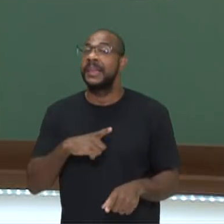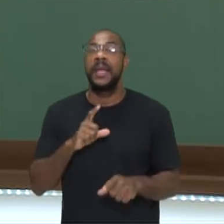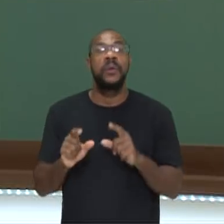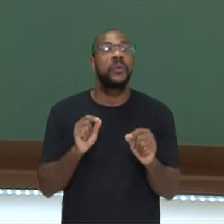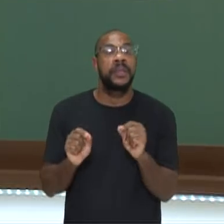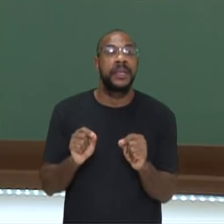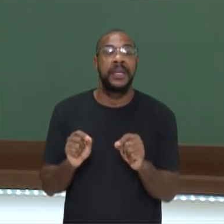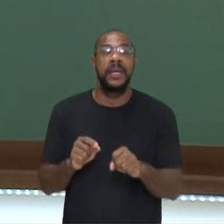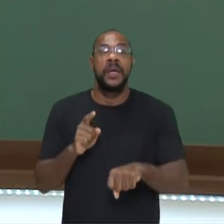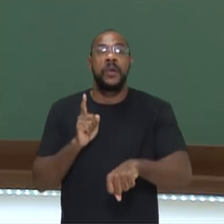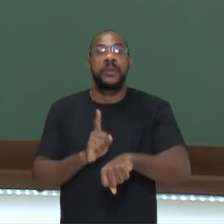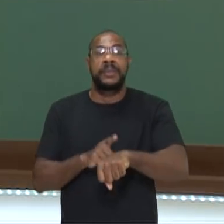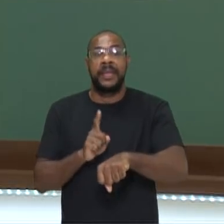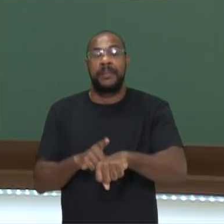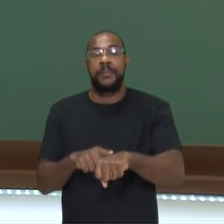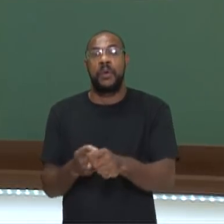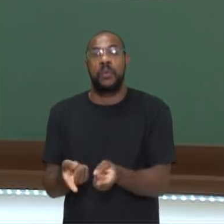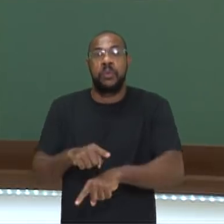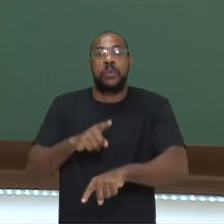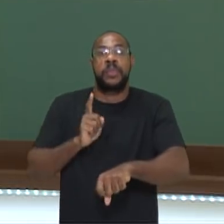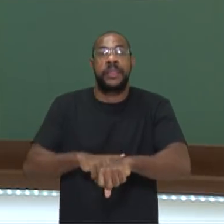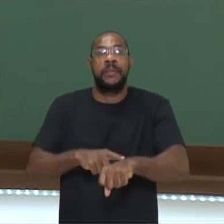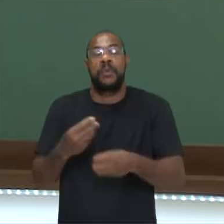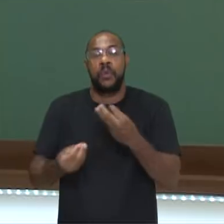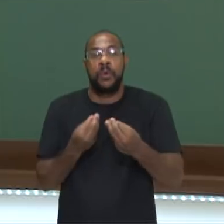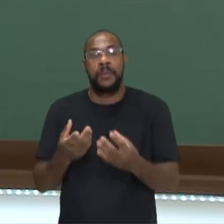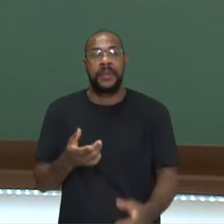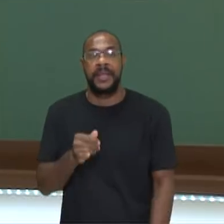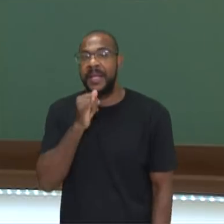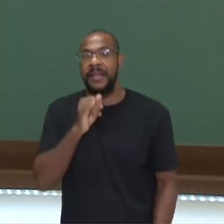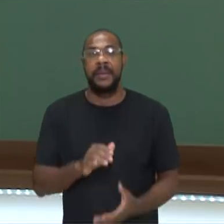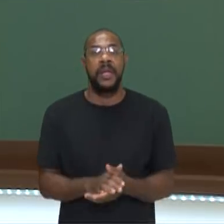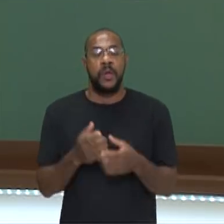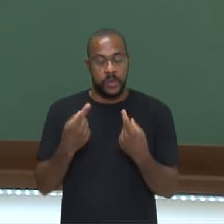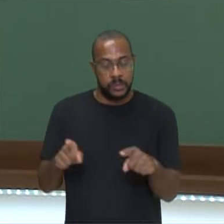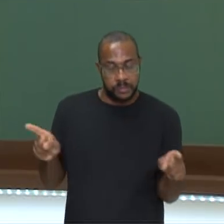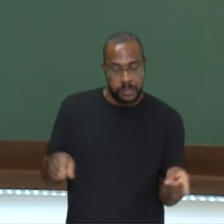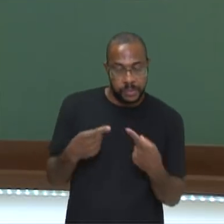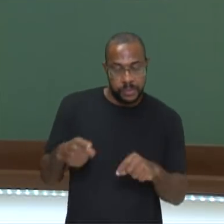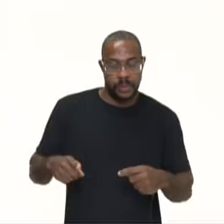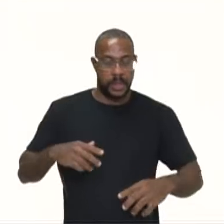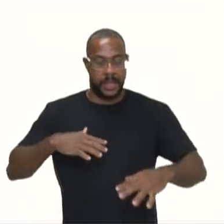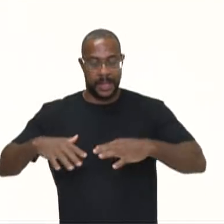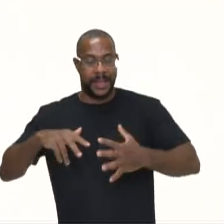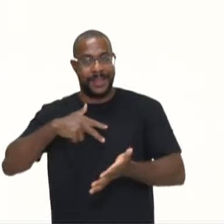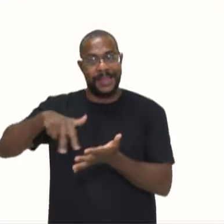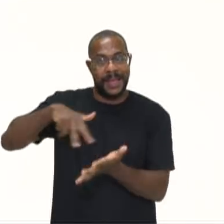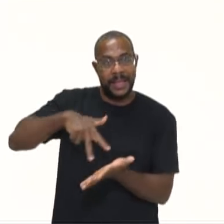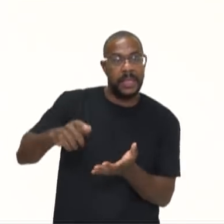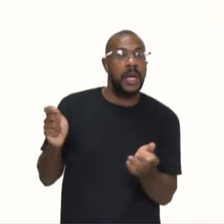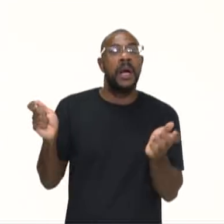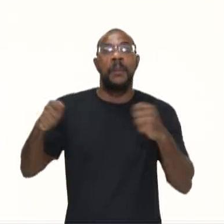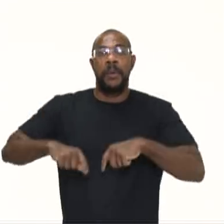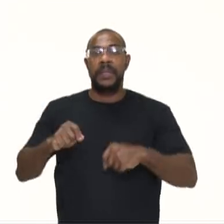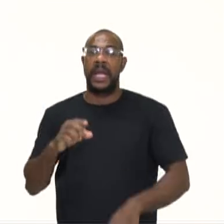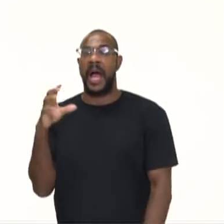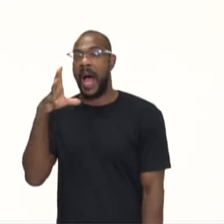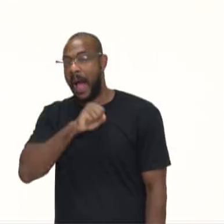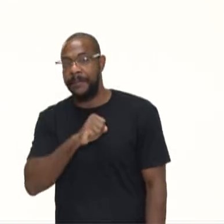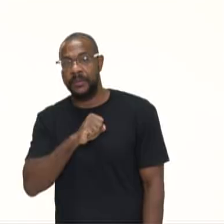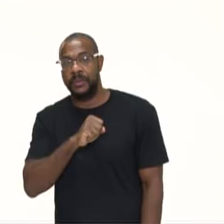contrastes de tempo. Então, o nosso tempo, a nossa música e a nossa dança pode ser